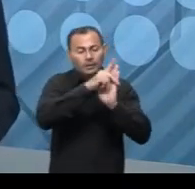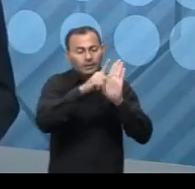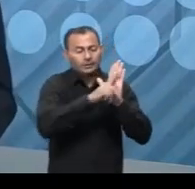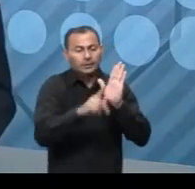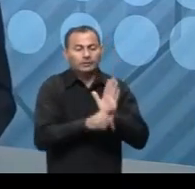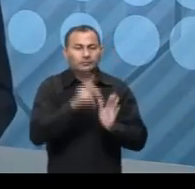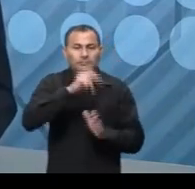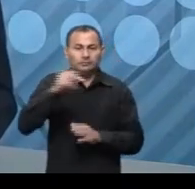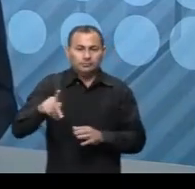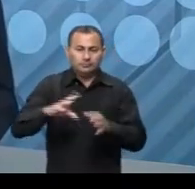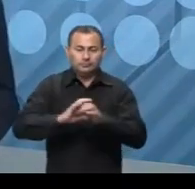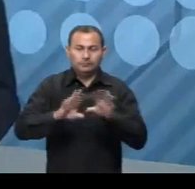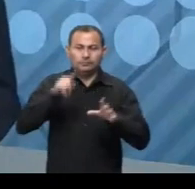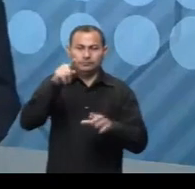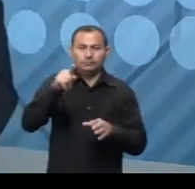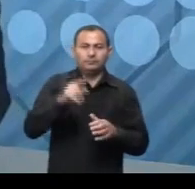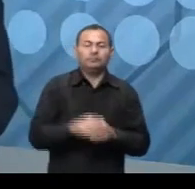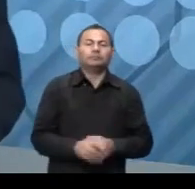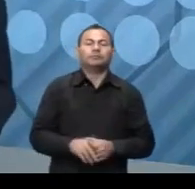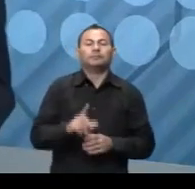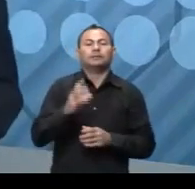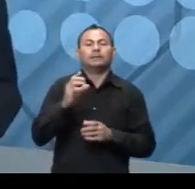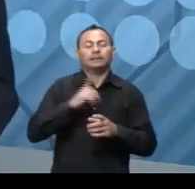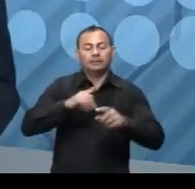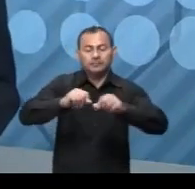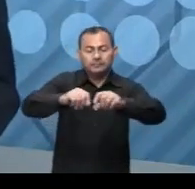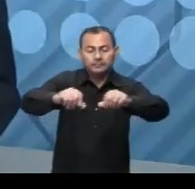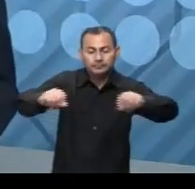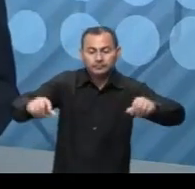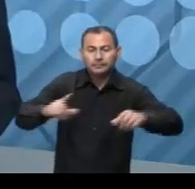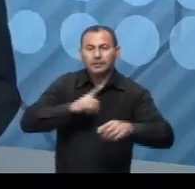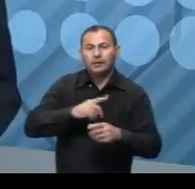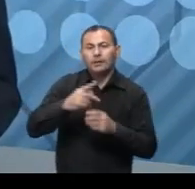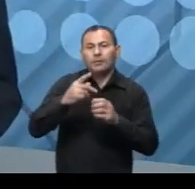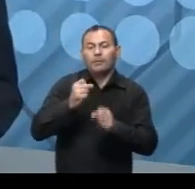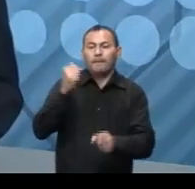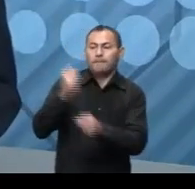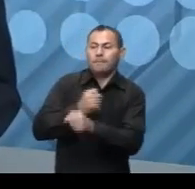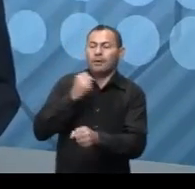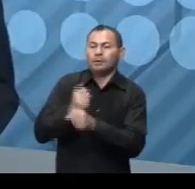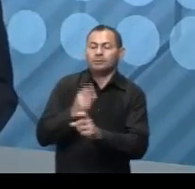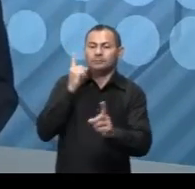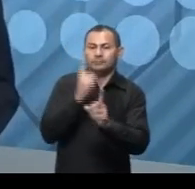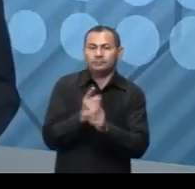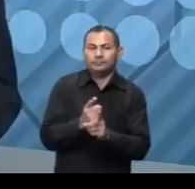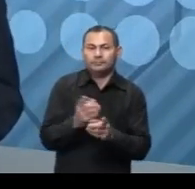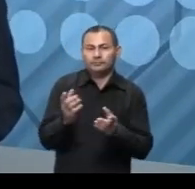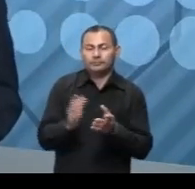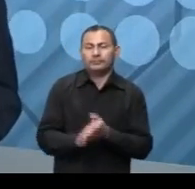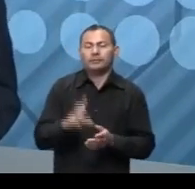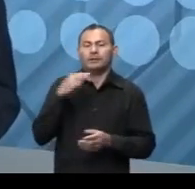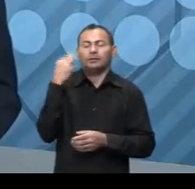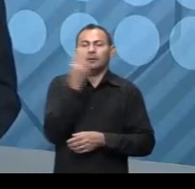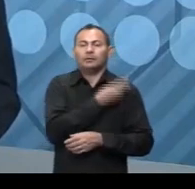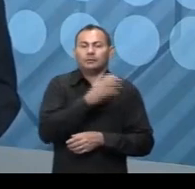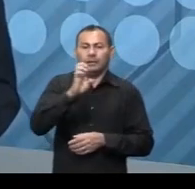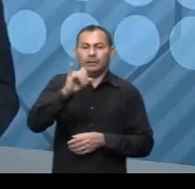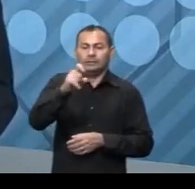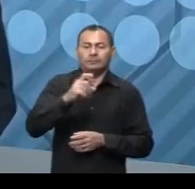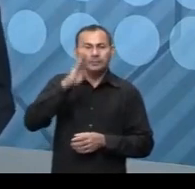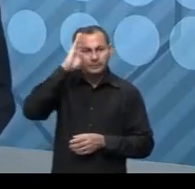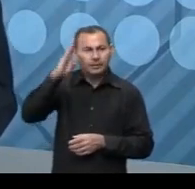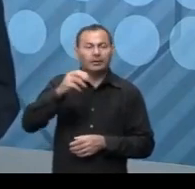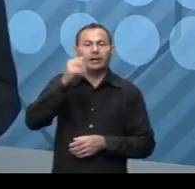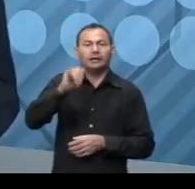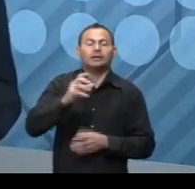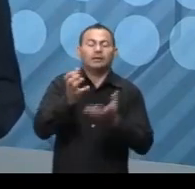projetinho que o professor disponibilizou para você. Então, a gente tem um terreno, vai ter um poste, onde vai estar localizado o nosso eixo principal, e